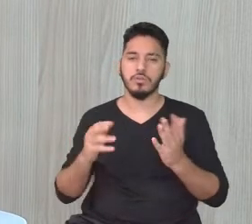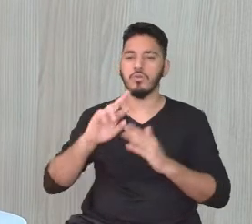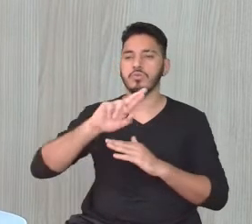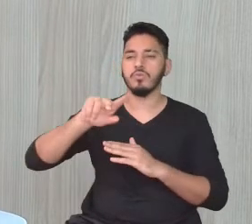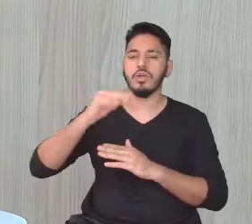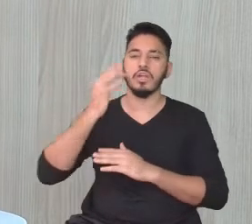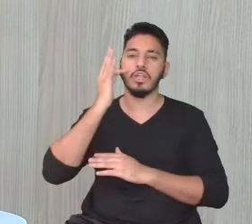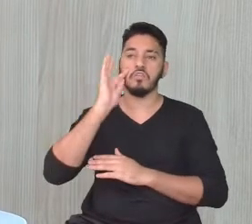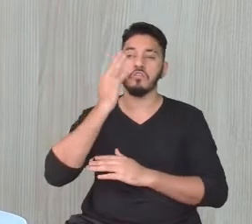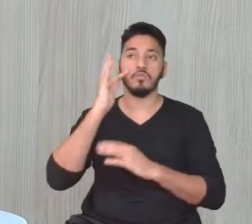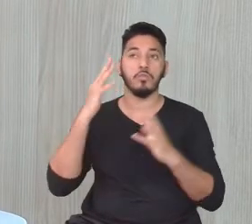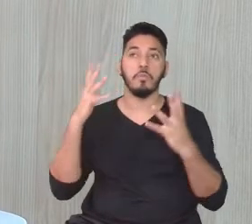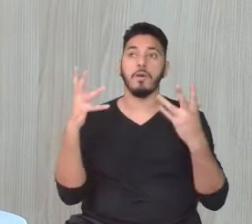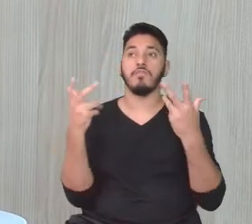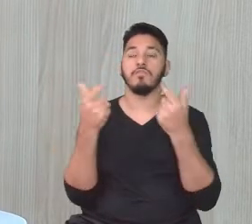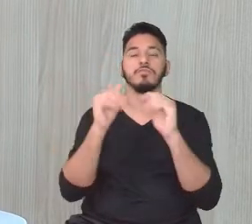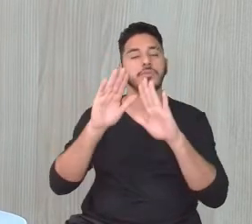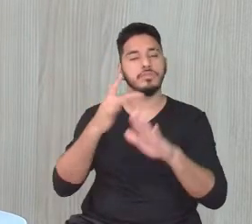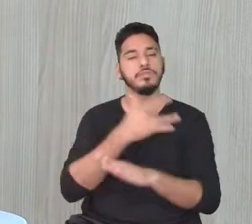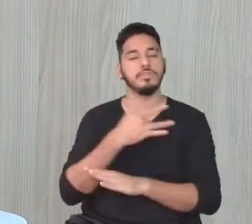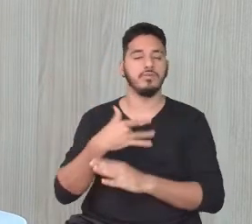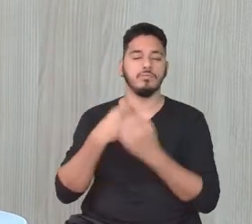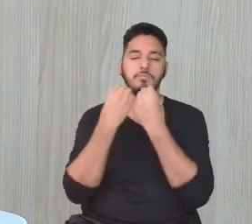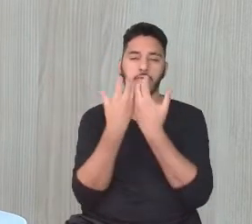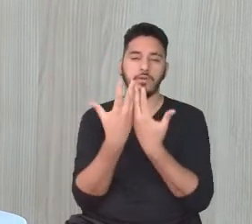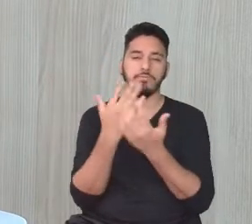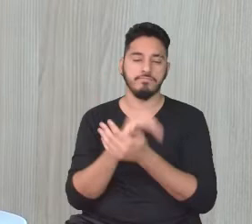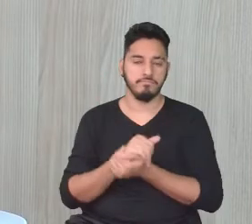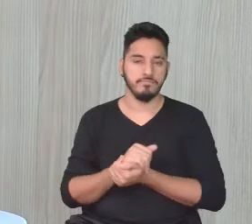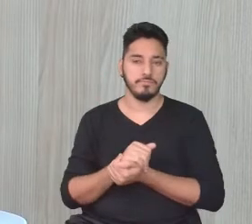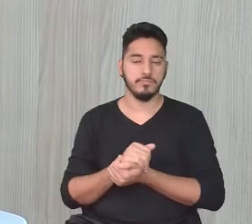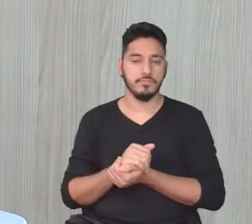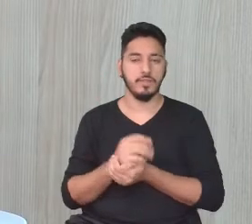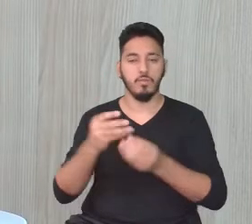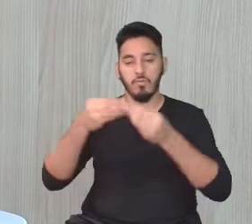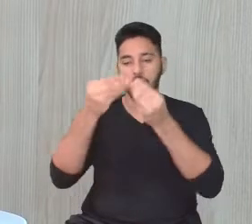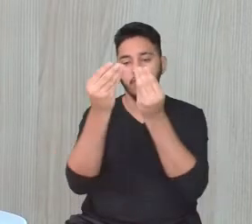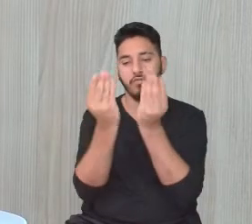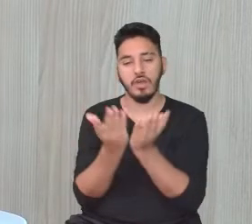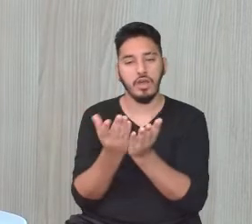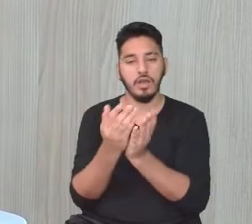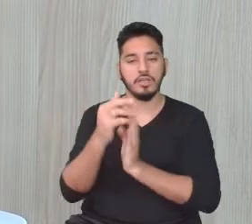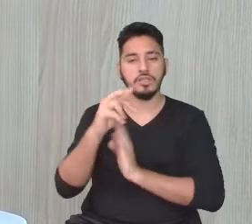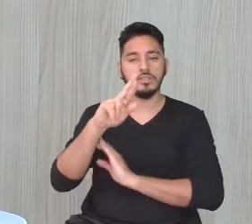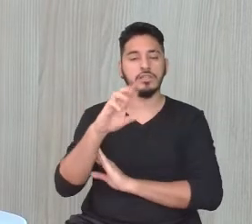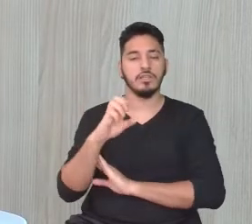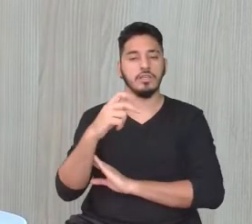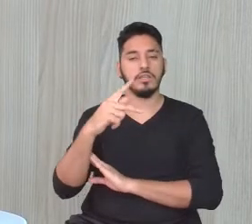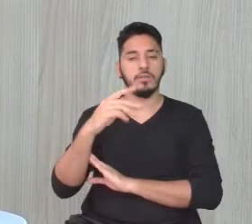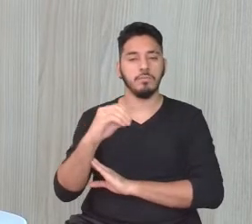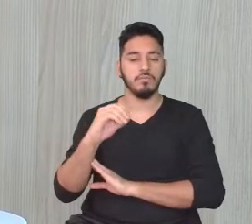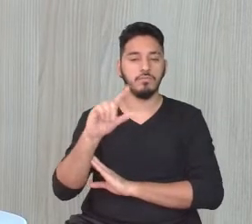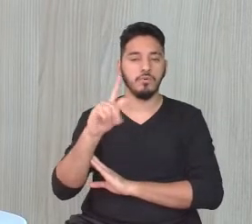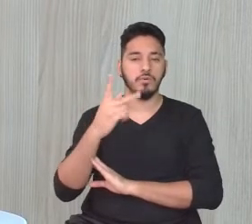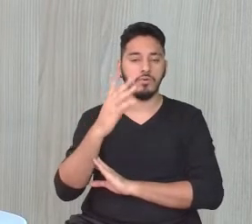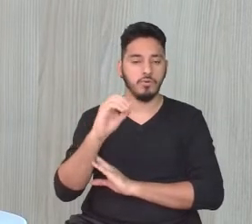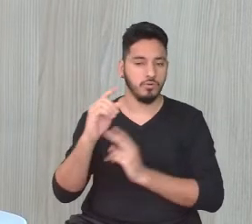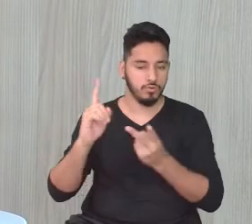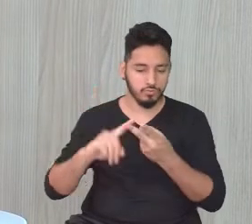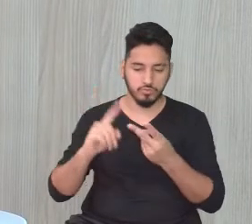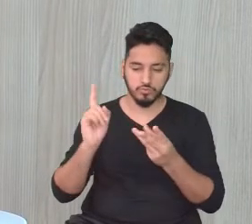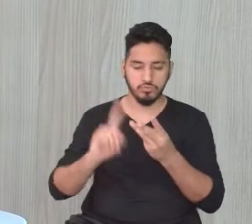não é aquele fruto bonitão Mas você sabe viu com essa então o alface o repolho o